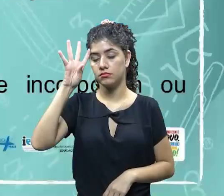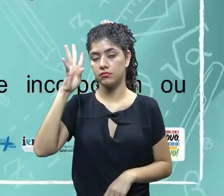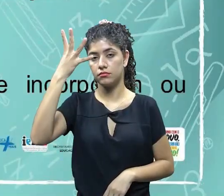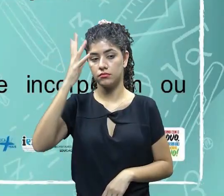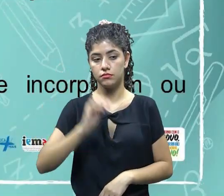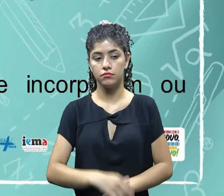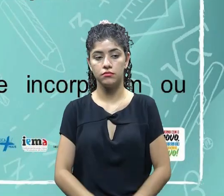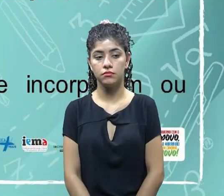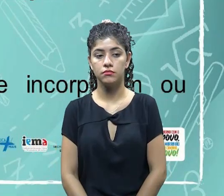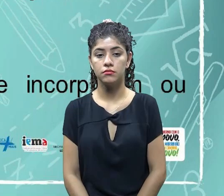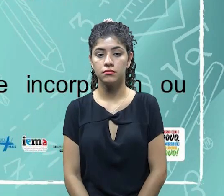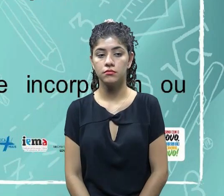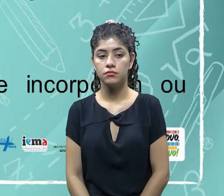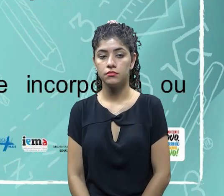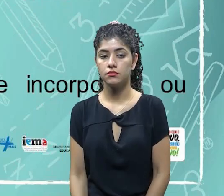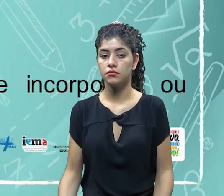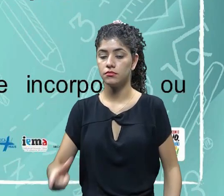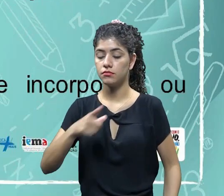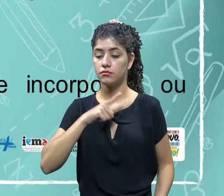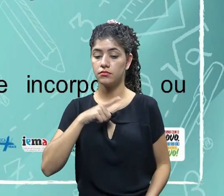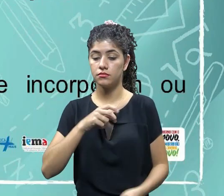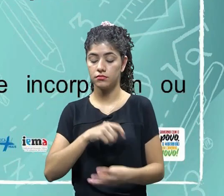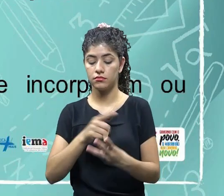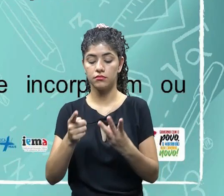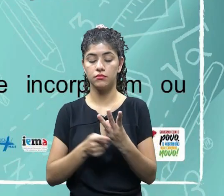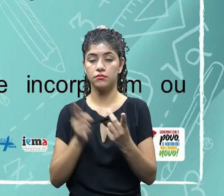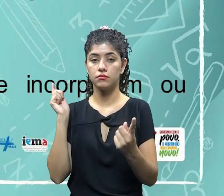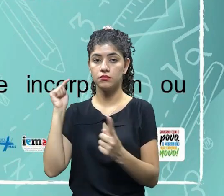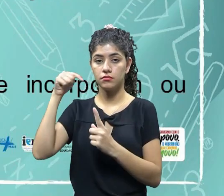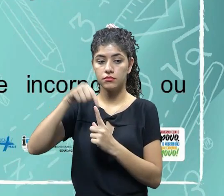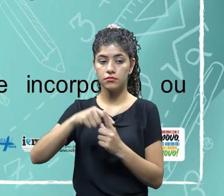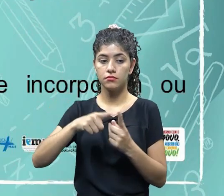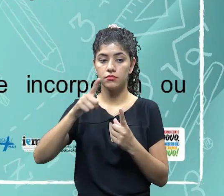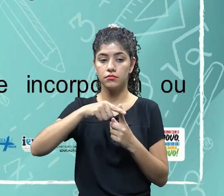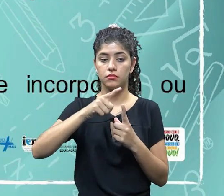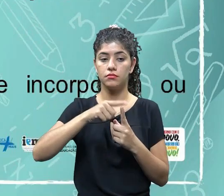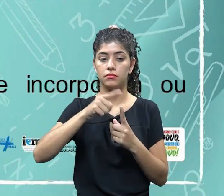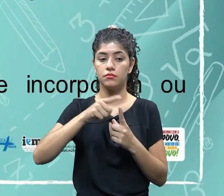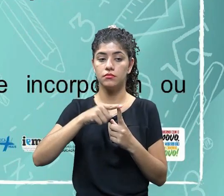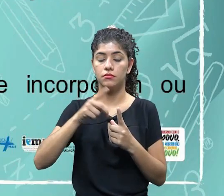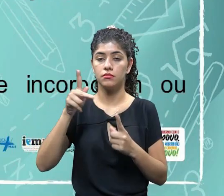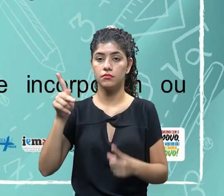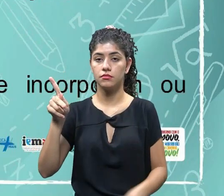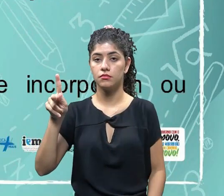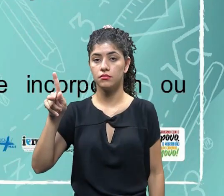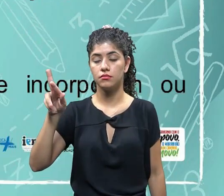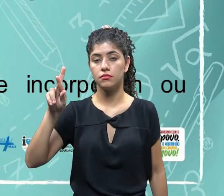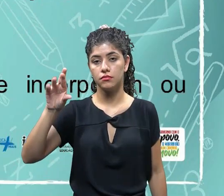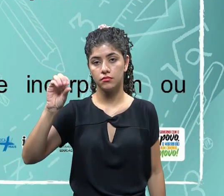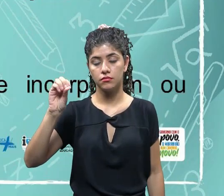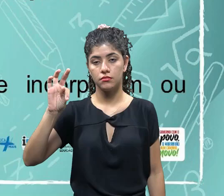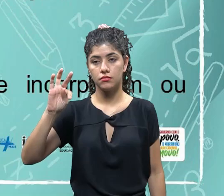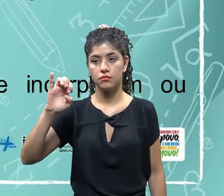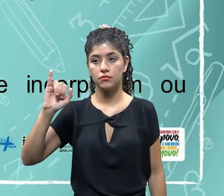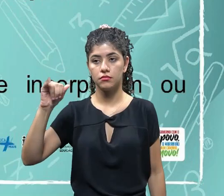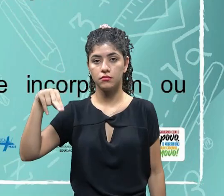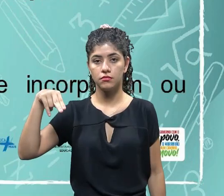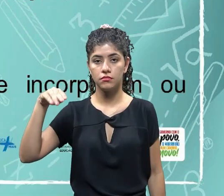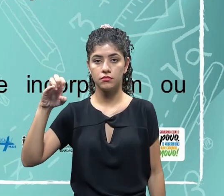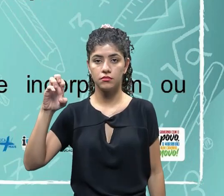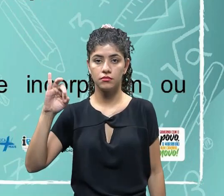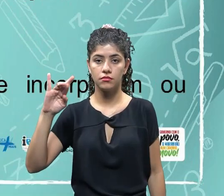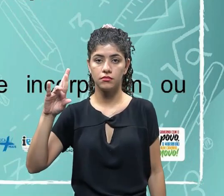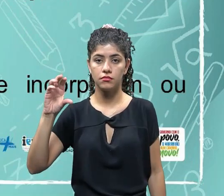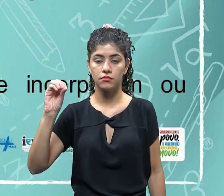disso. Agora existem 3 tipos de objetivos, tá bom? Primeiro, o objetivo rotineiro. O que é o